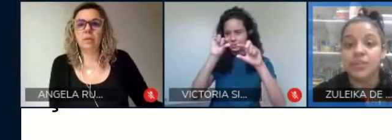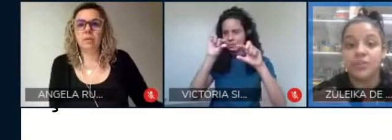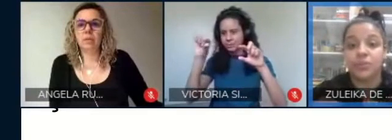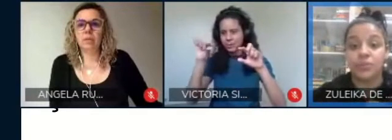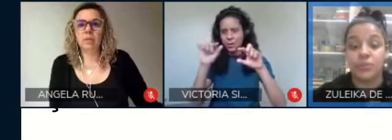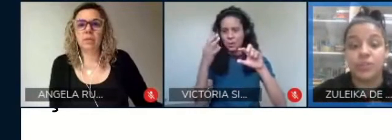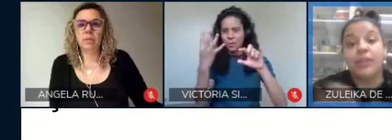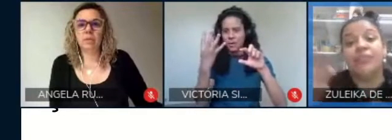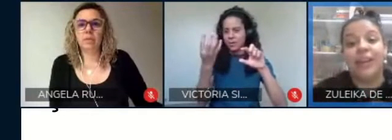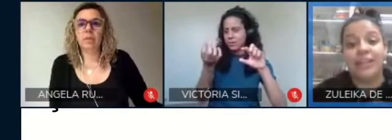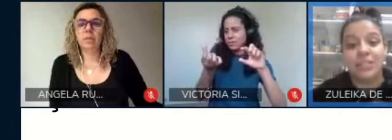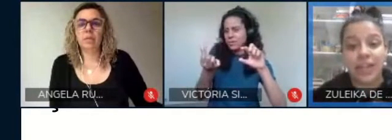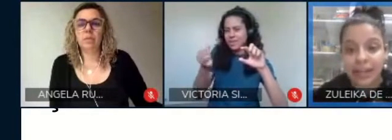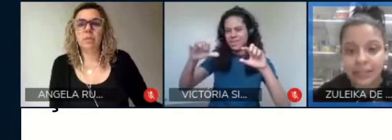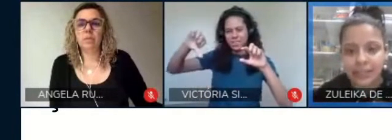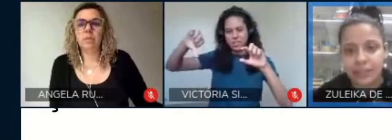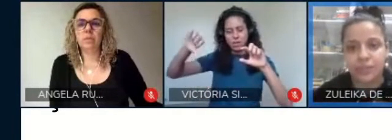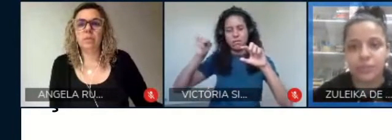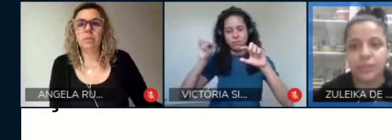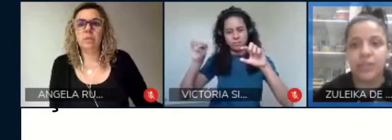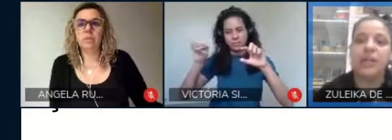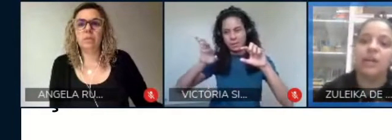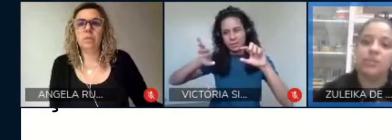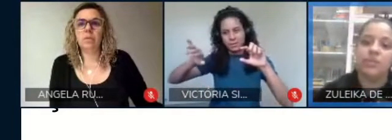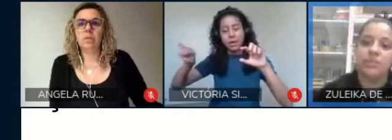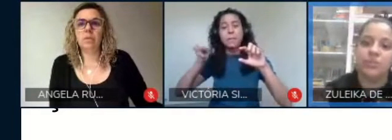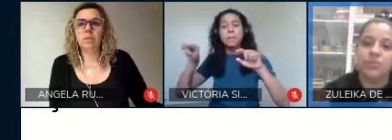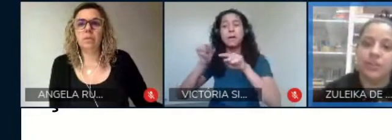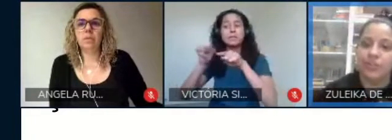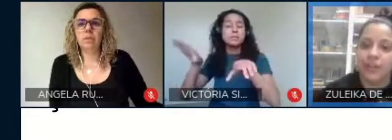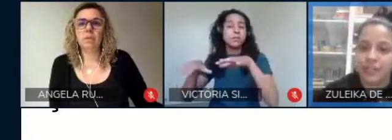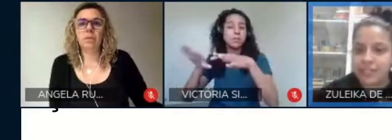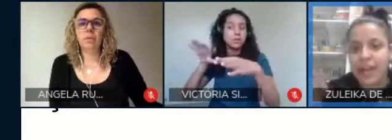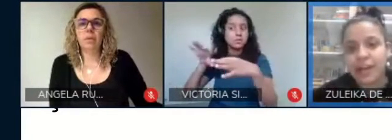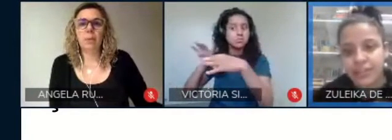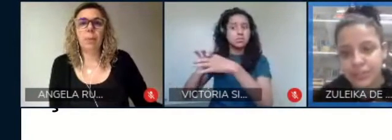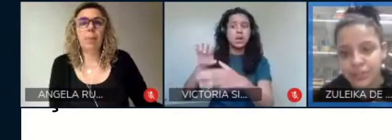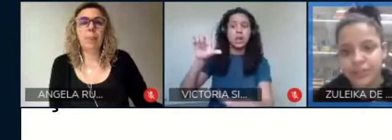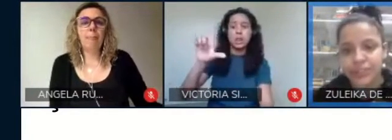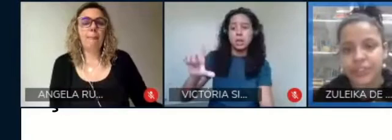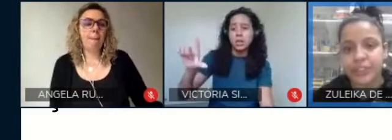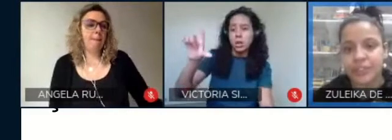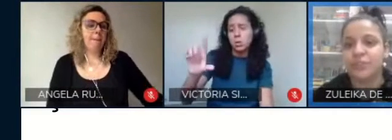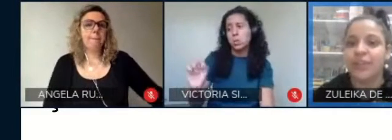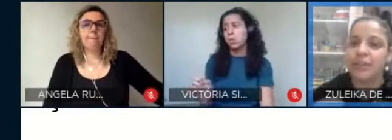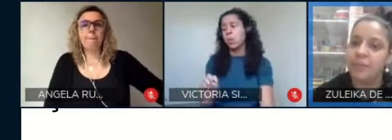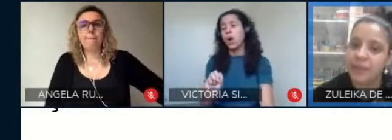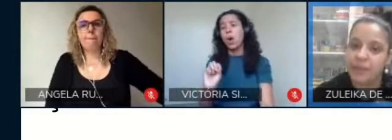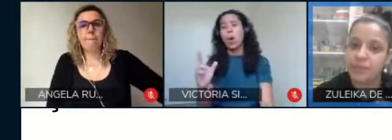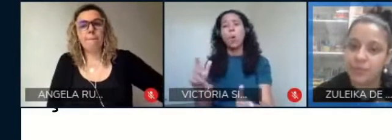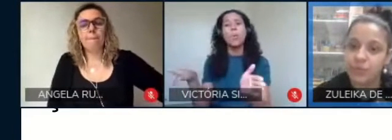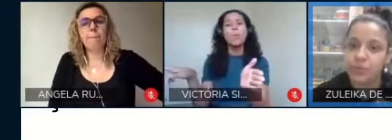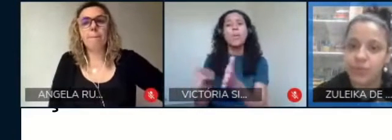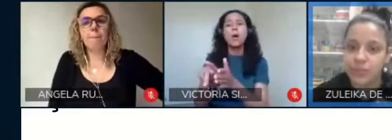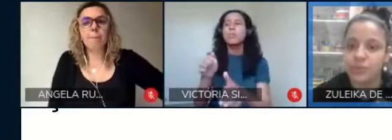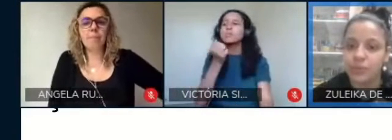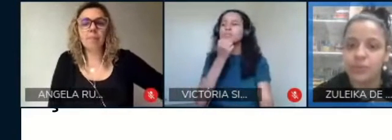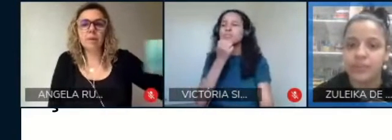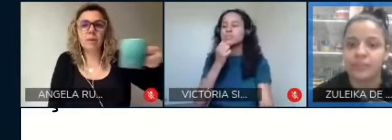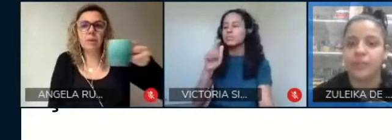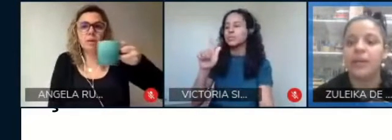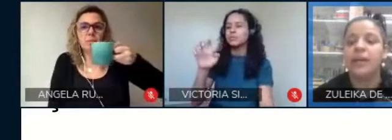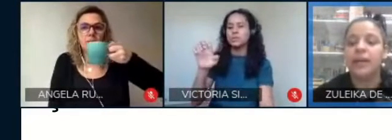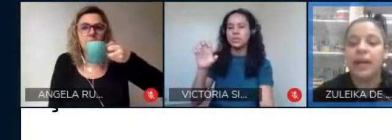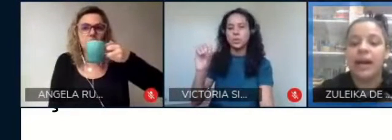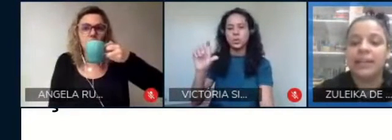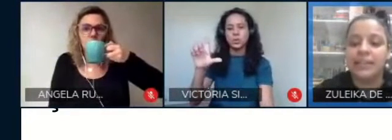parte dos assuntos referentes à literatura, dos assuntos referentes à geologia, isso vai depender do